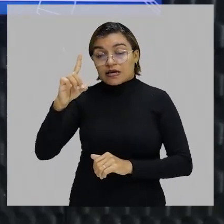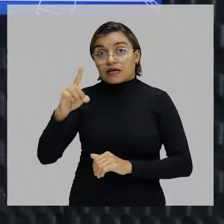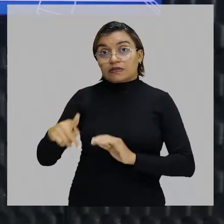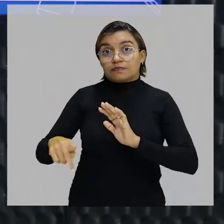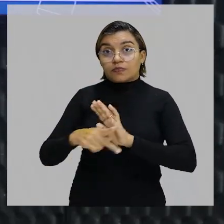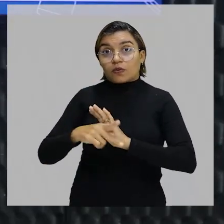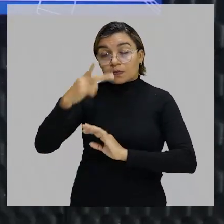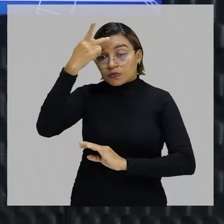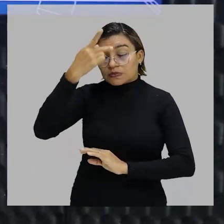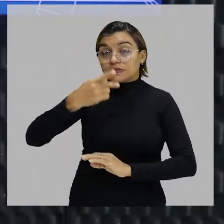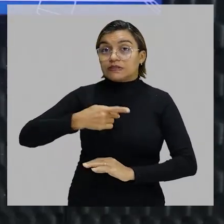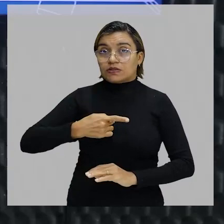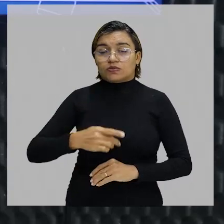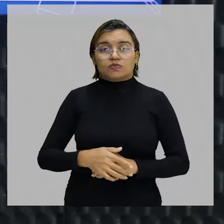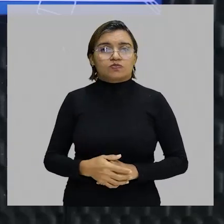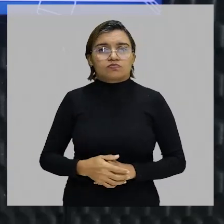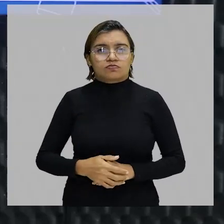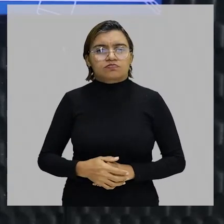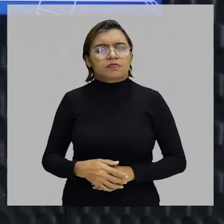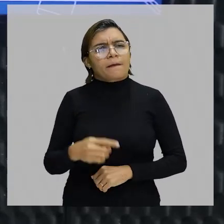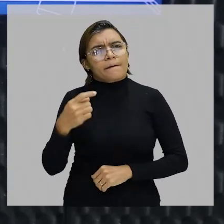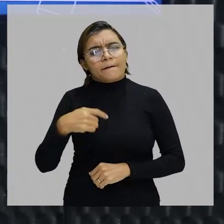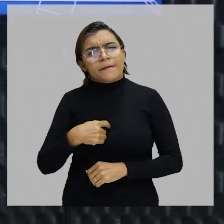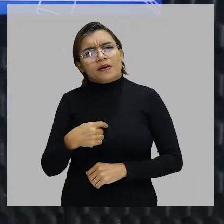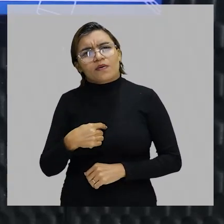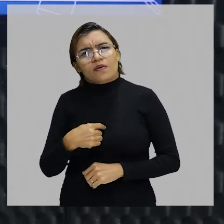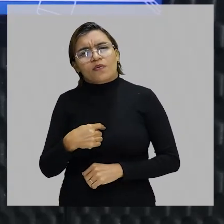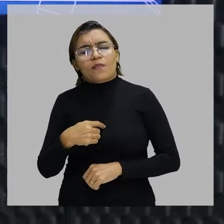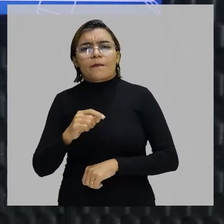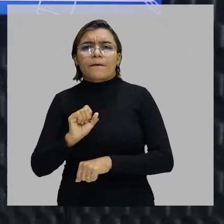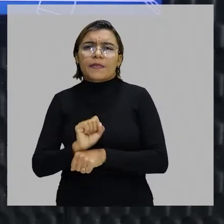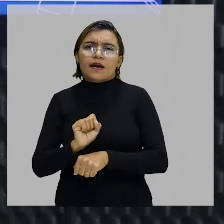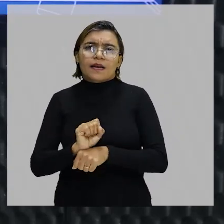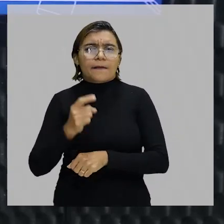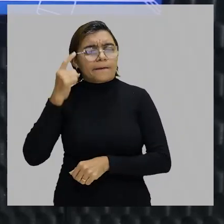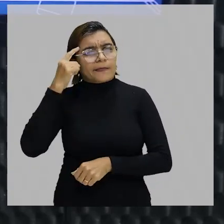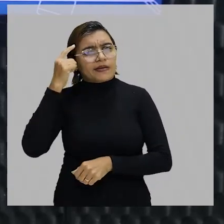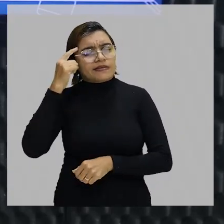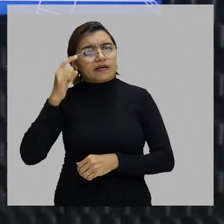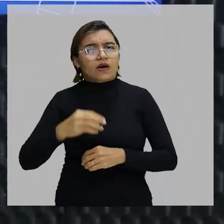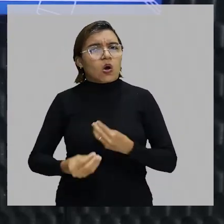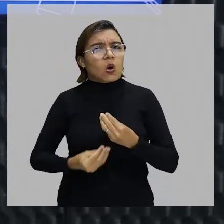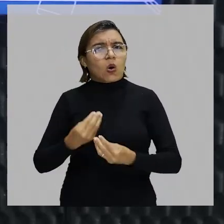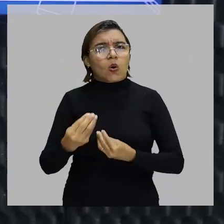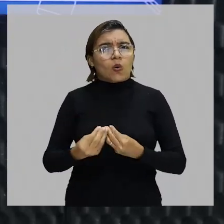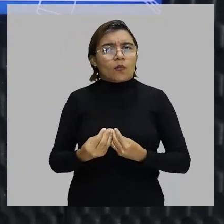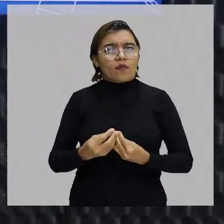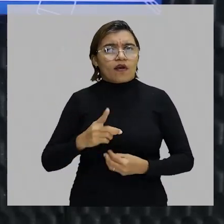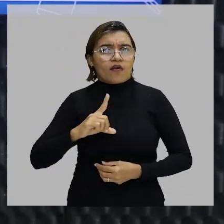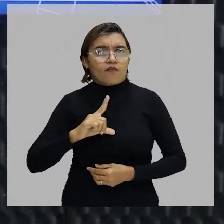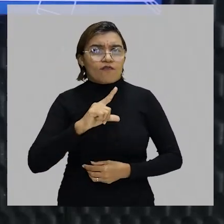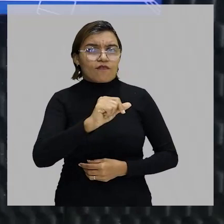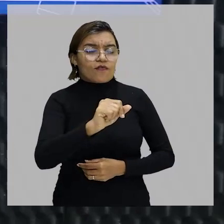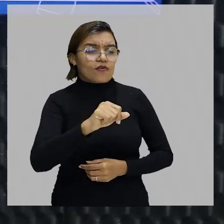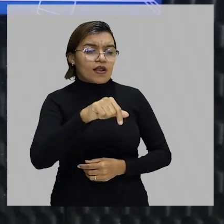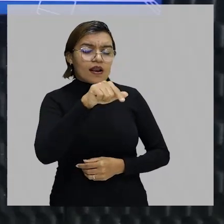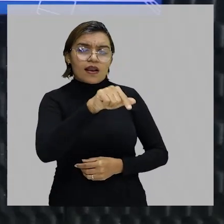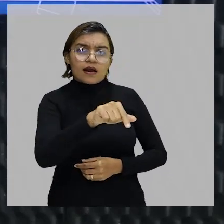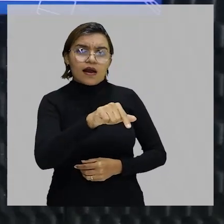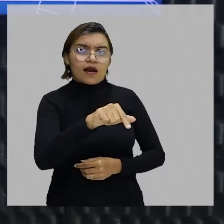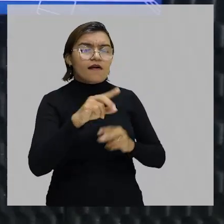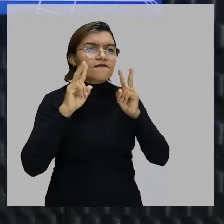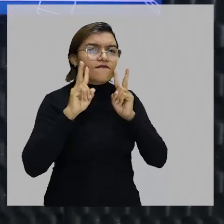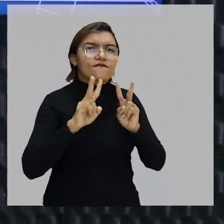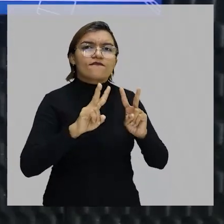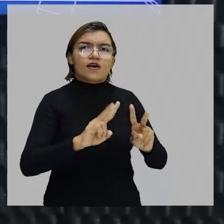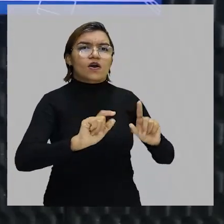saindo em esboço. E aí eu vou parar para pensar e analisar. Espera aí, isso é falta de respeito comigo. Eu fui lá para a exposição para ver uma obra